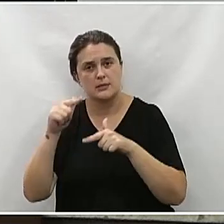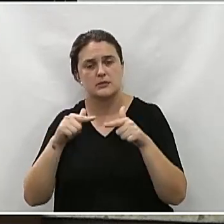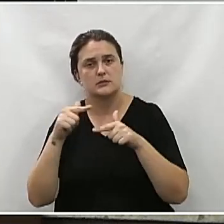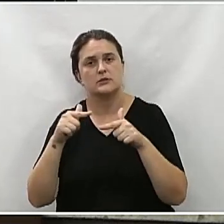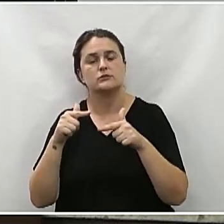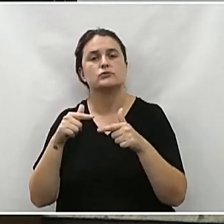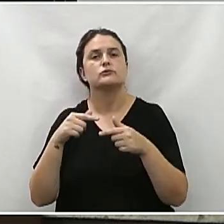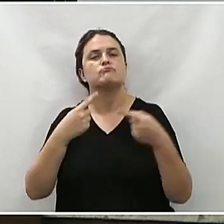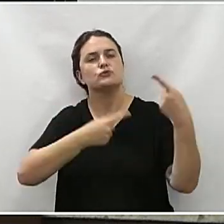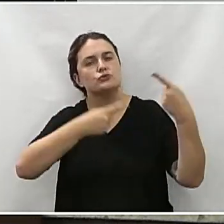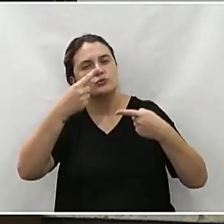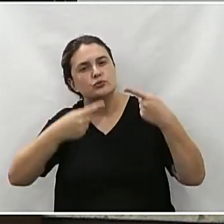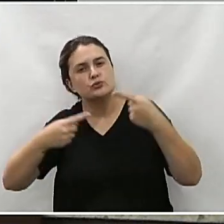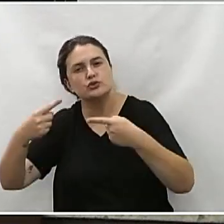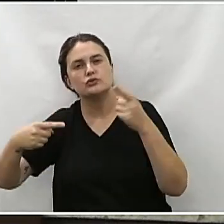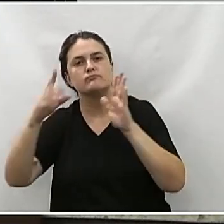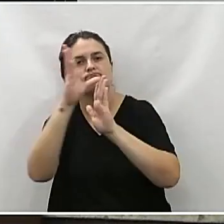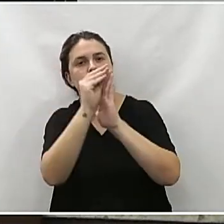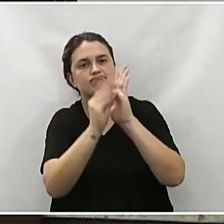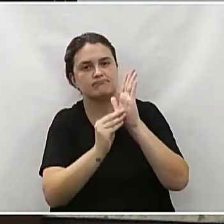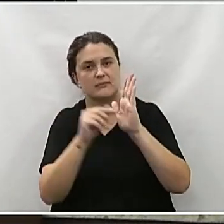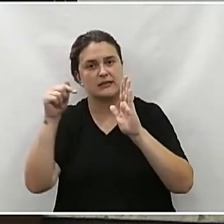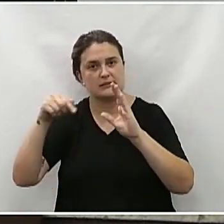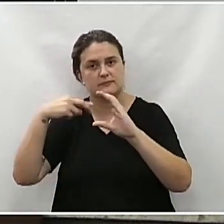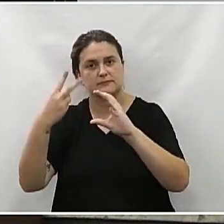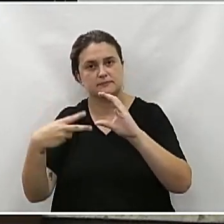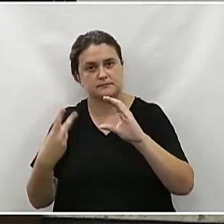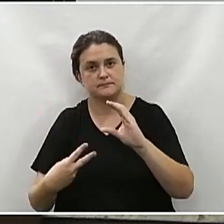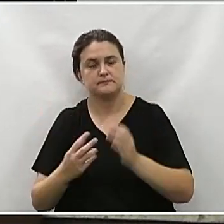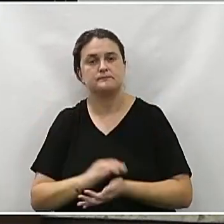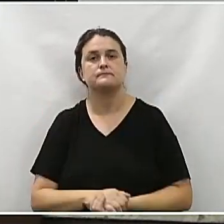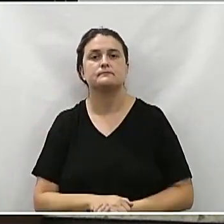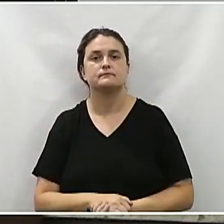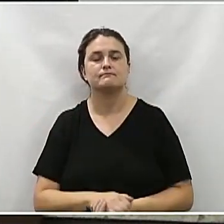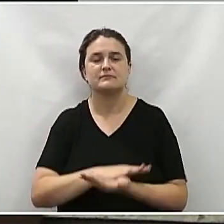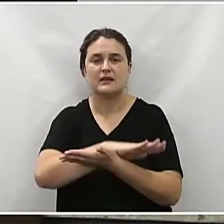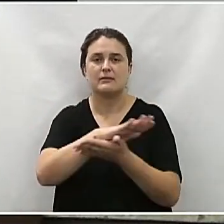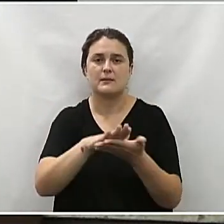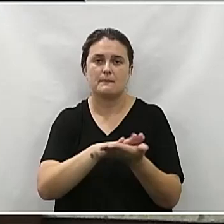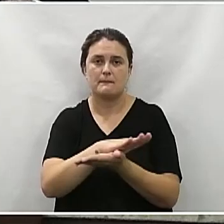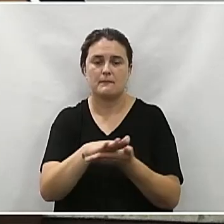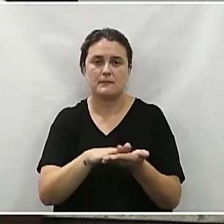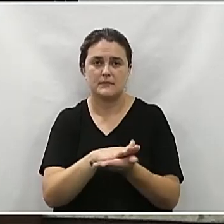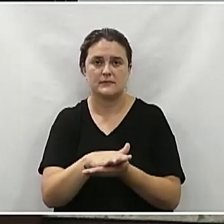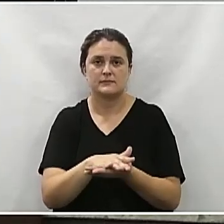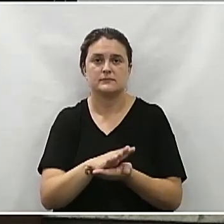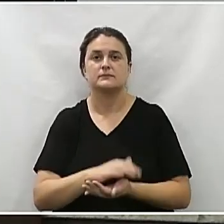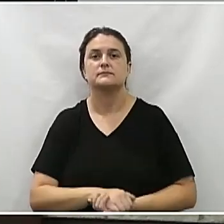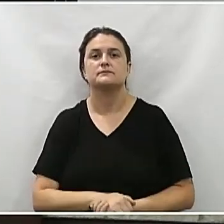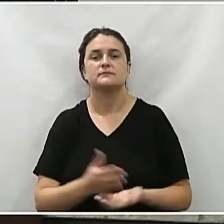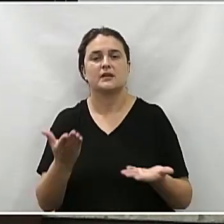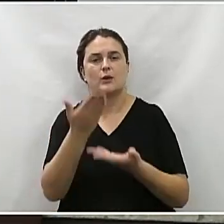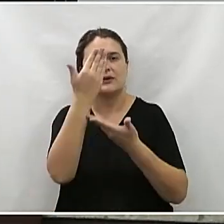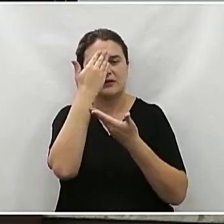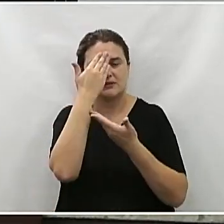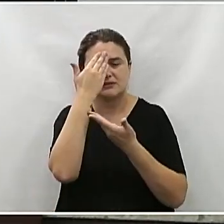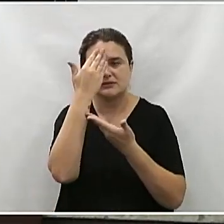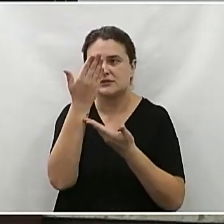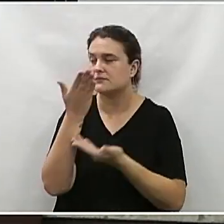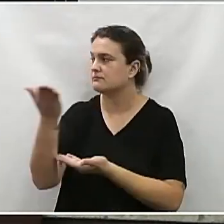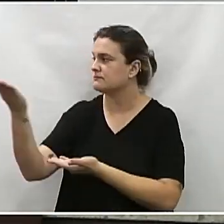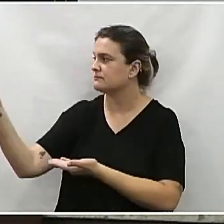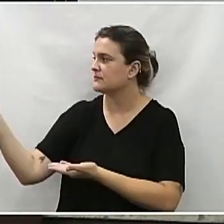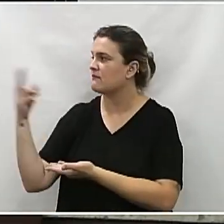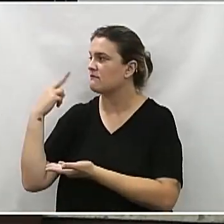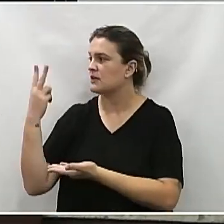trazendo as demandas para essa casa de leis nada mais havendo agradeço os senhores